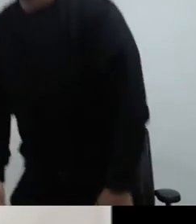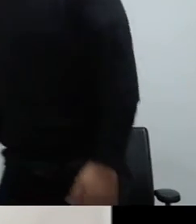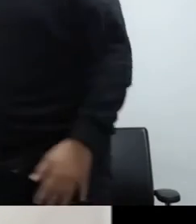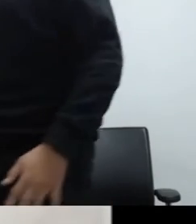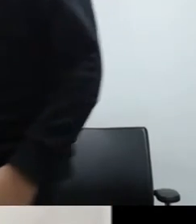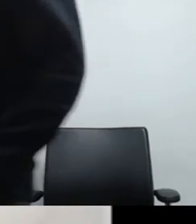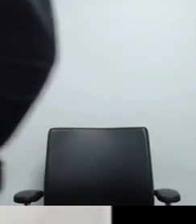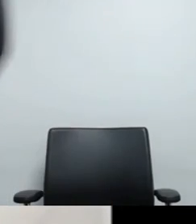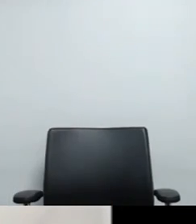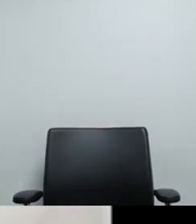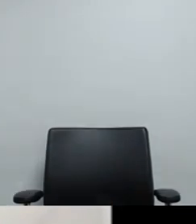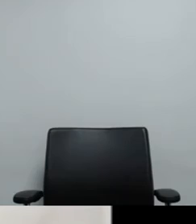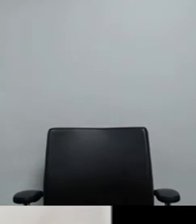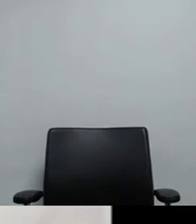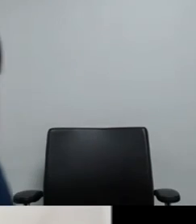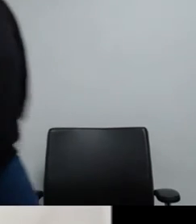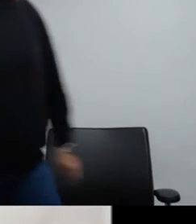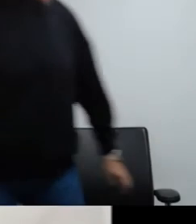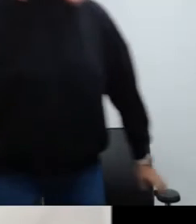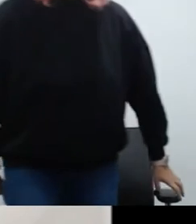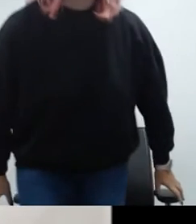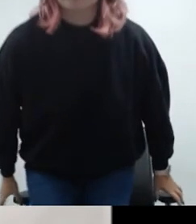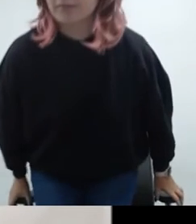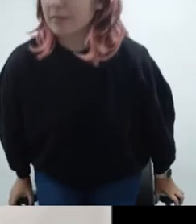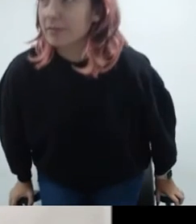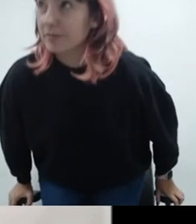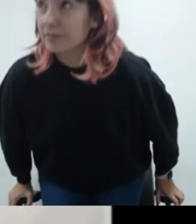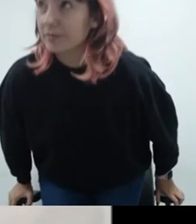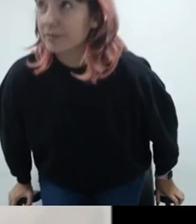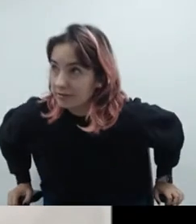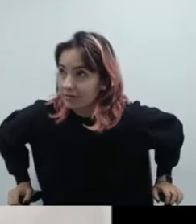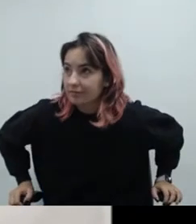Prezados, me chamo Ataíde Guaramirim,